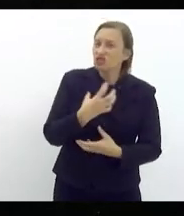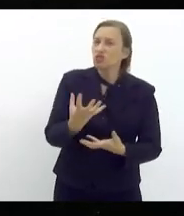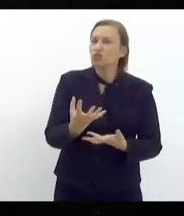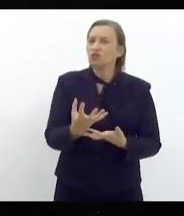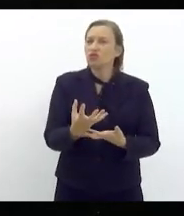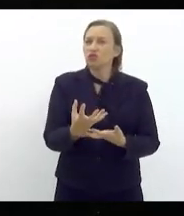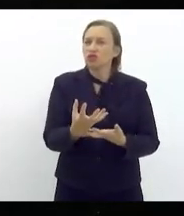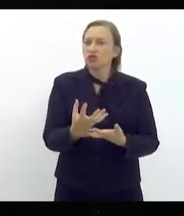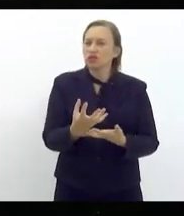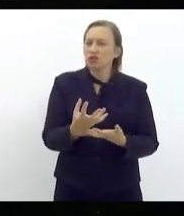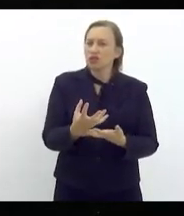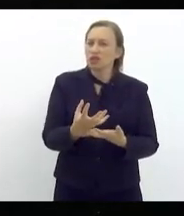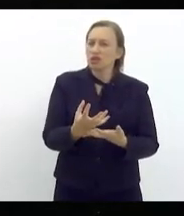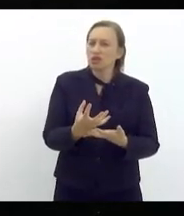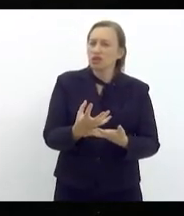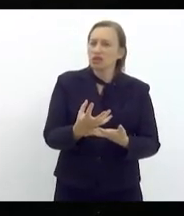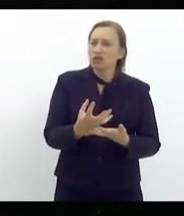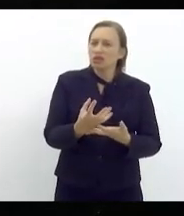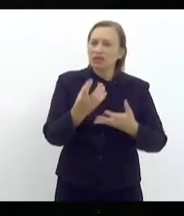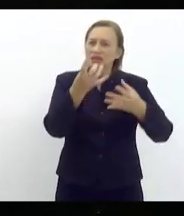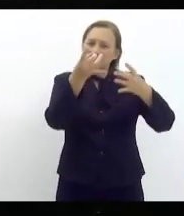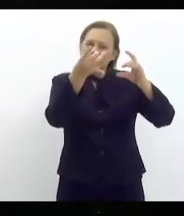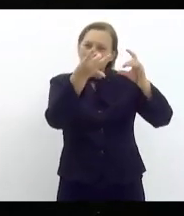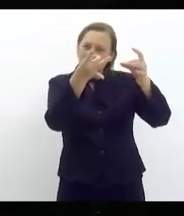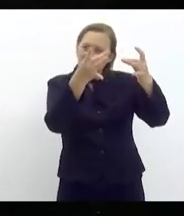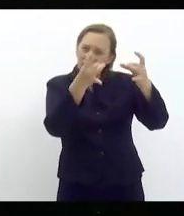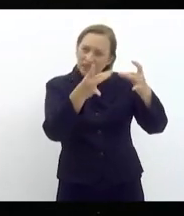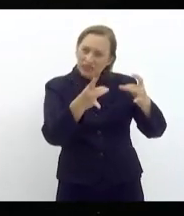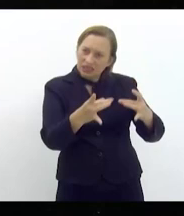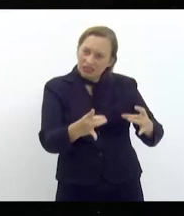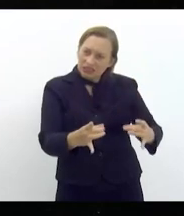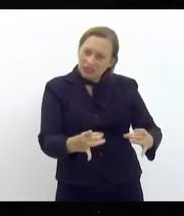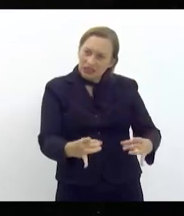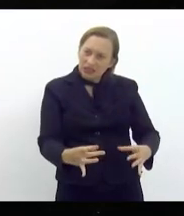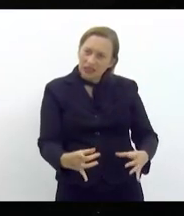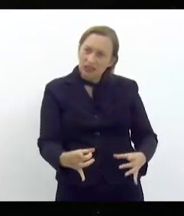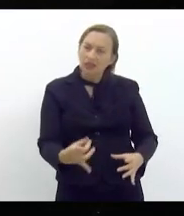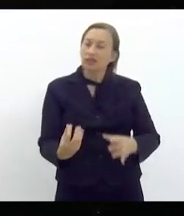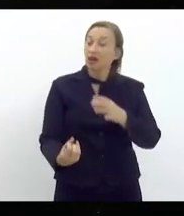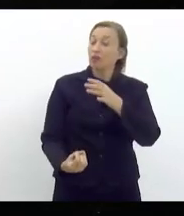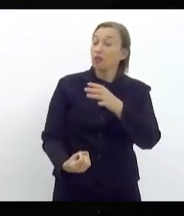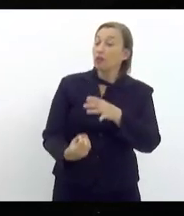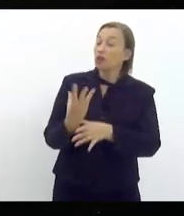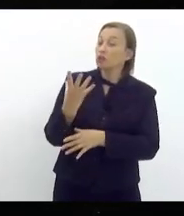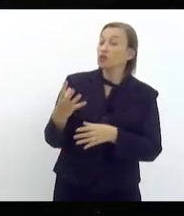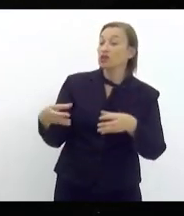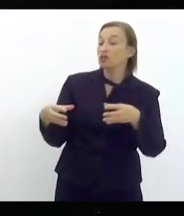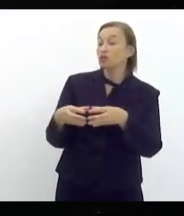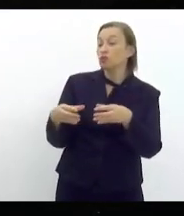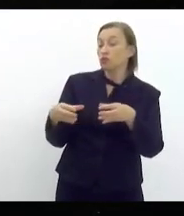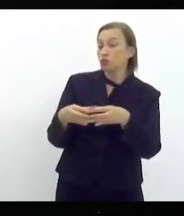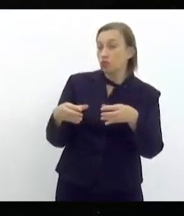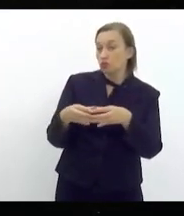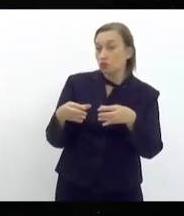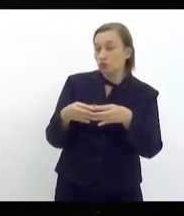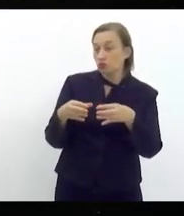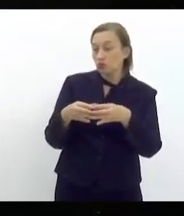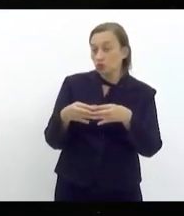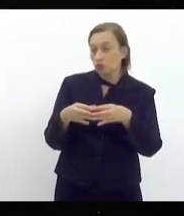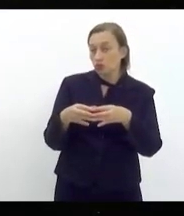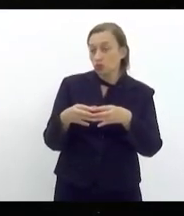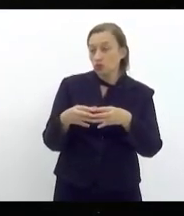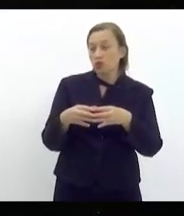um maior detalhamento acerca dos complexos produtivos e prioritários que foram definidos